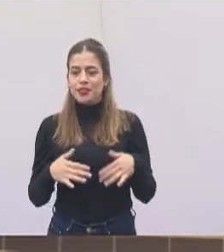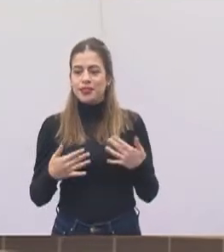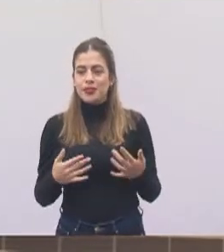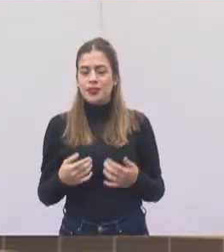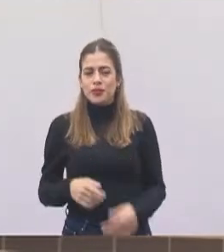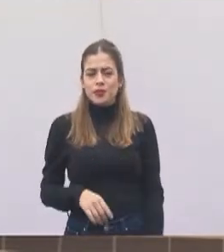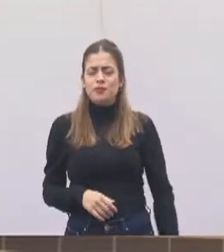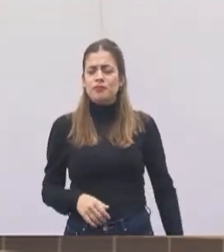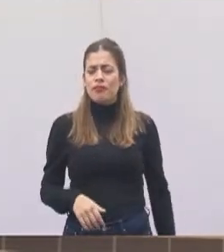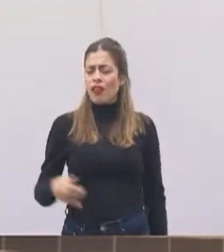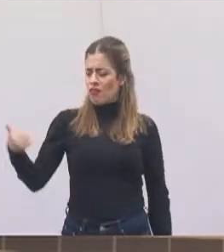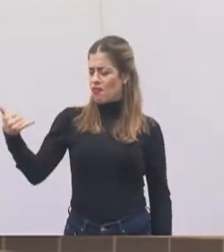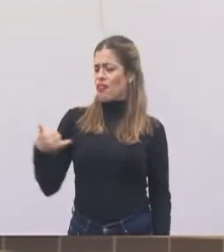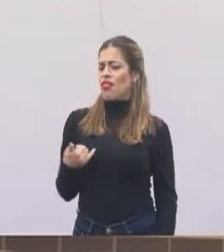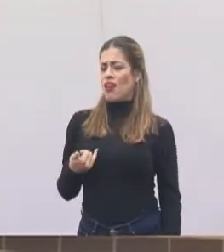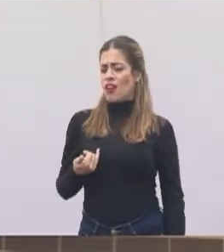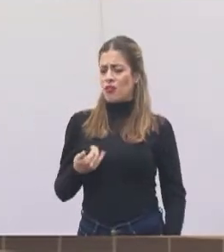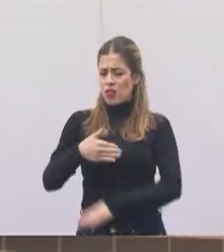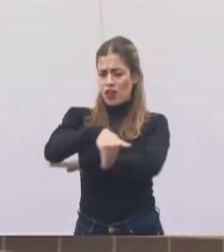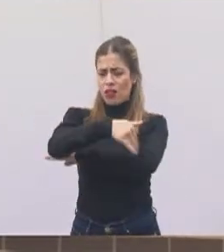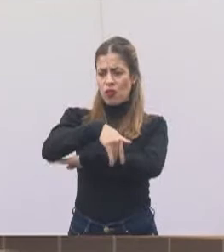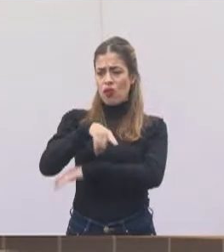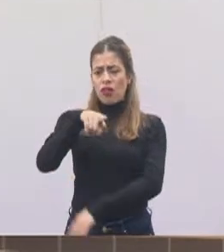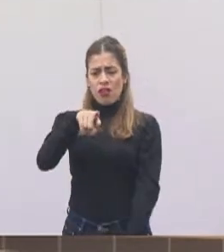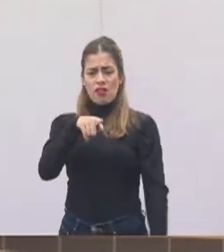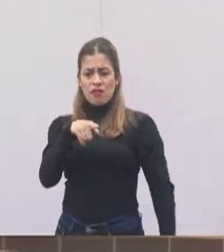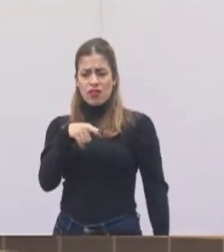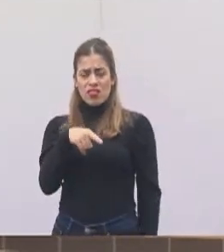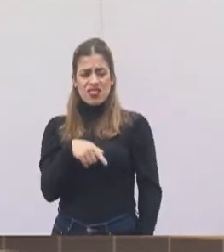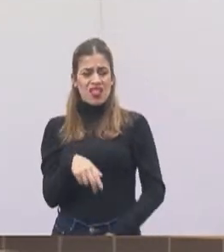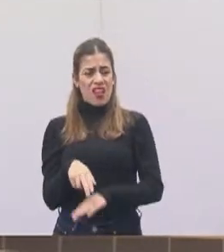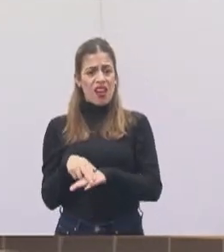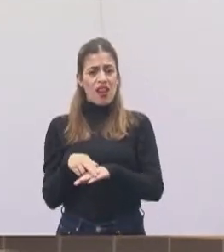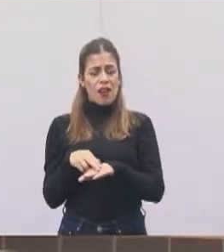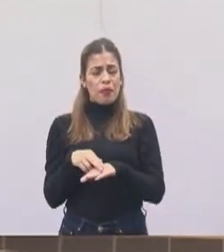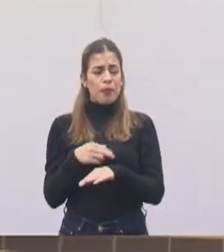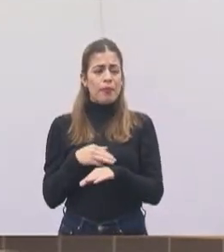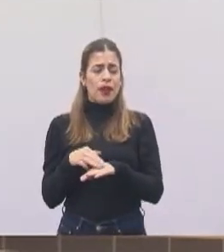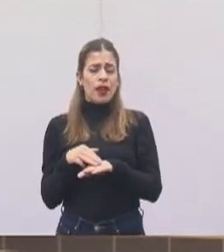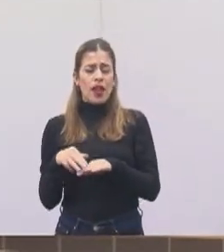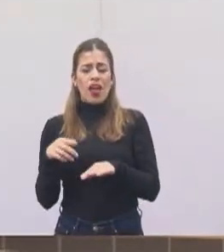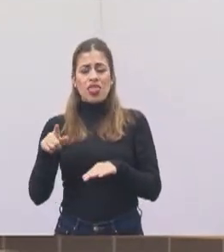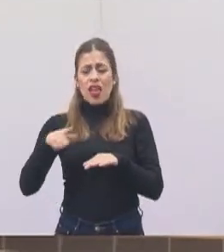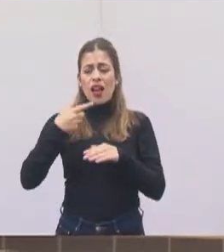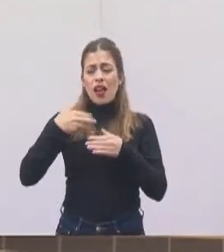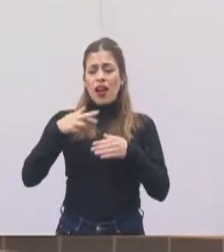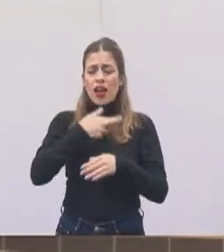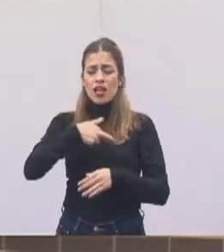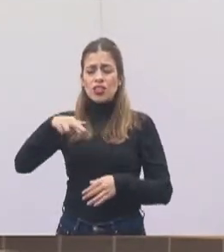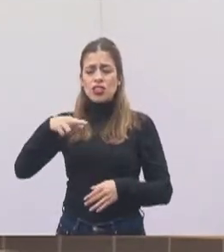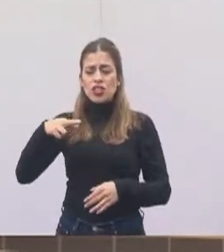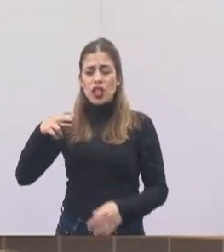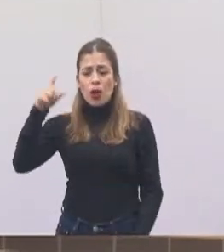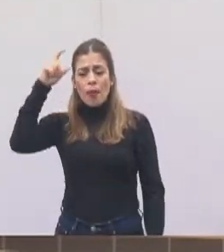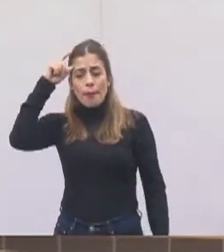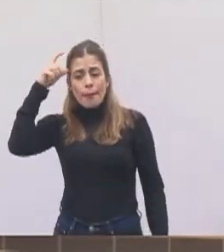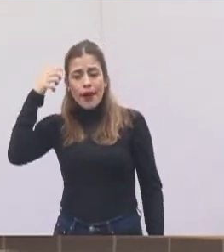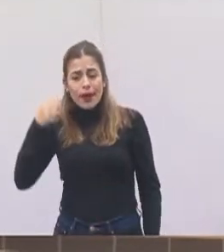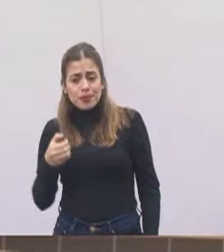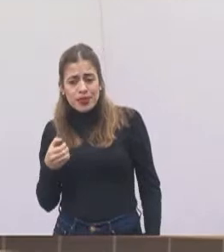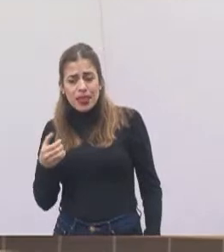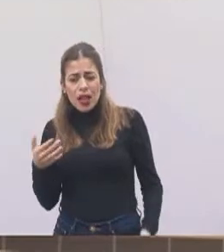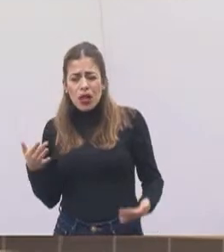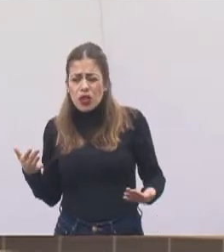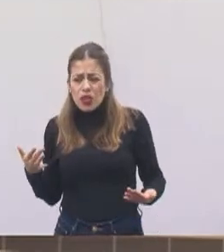negro. Você tinha que ser da religião de matriz africana. Eu estava até falando para o meu assessor, achei interessante. Você